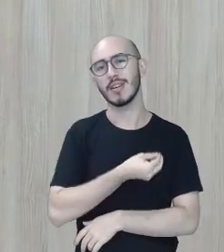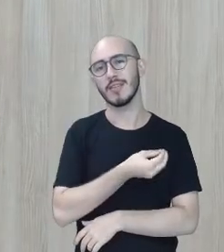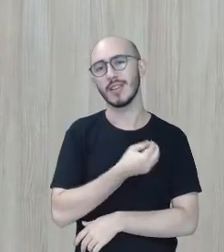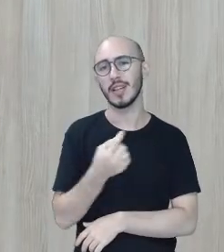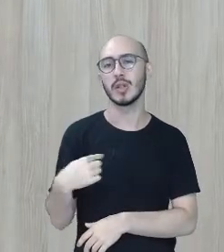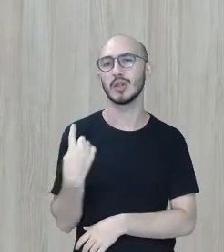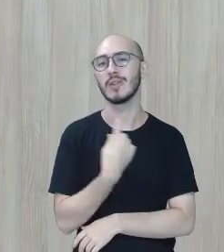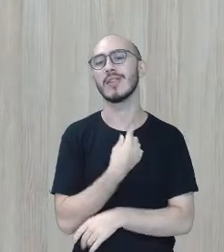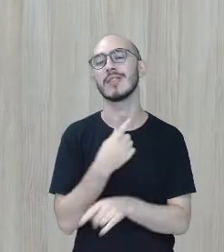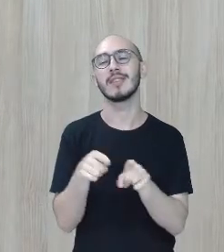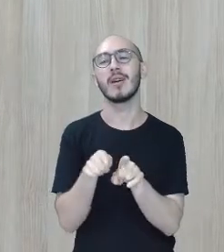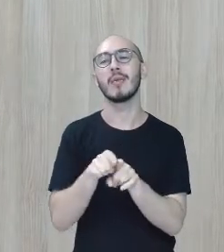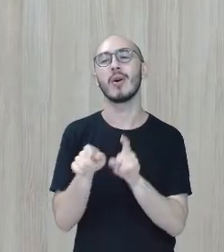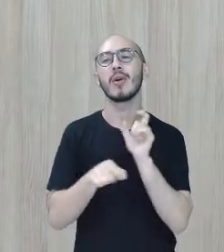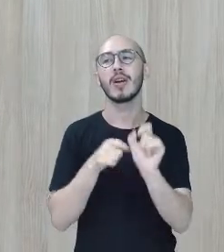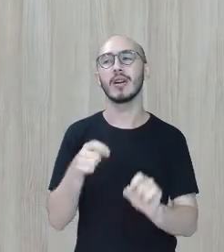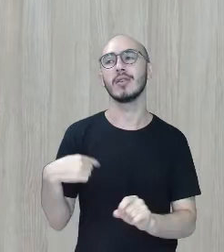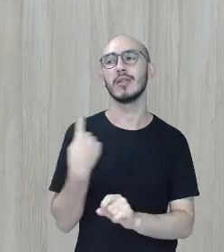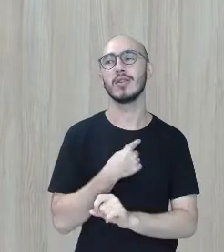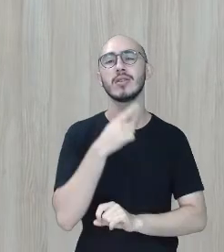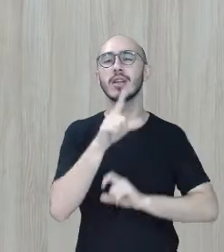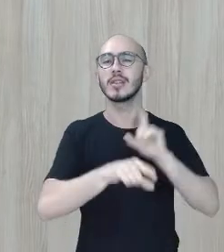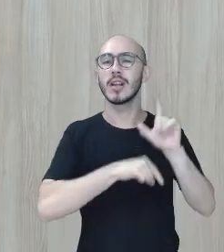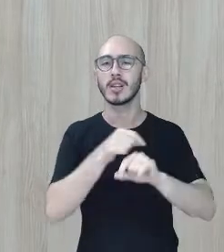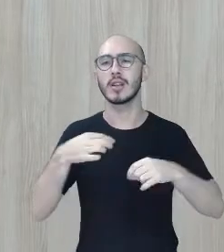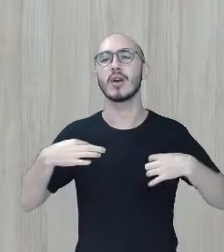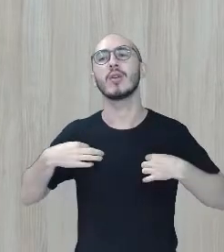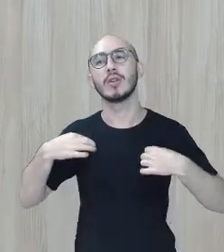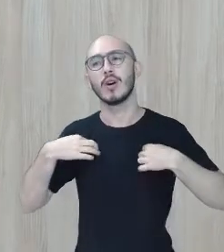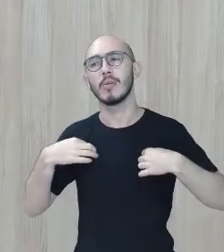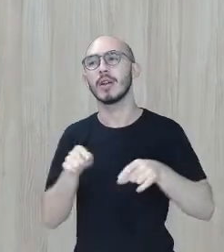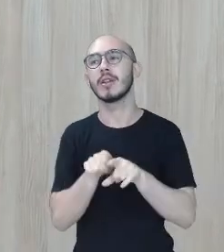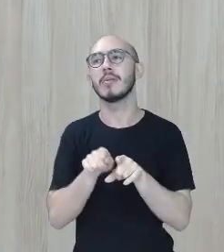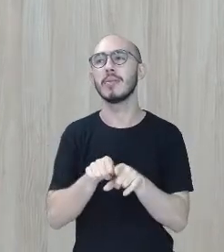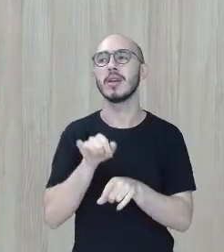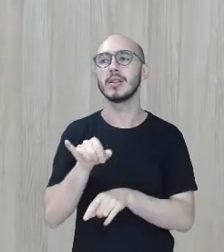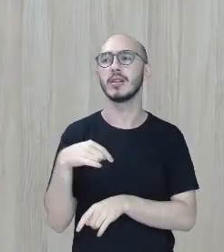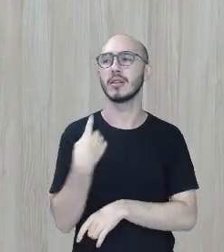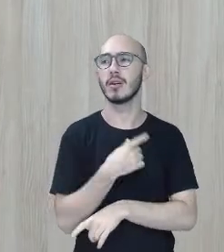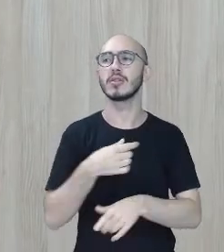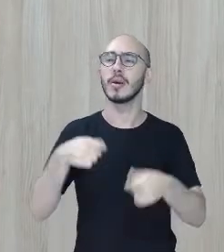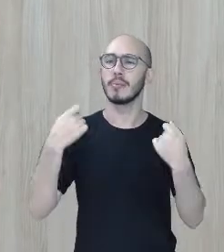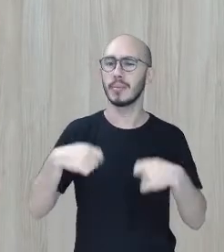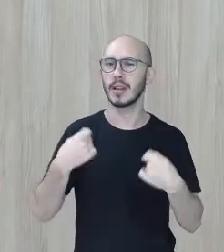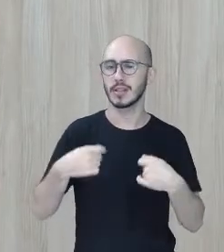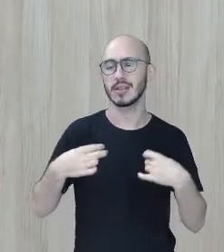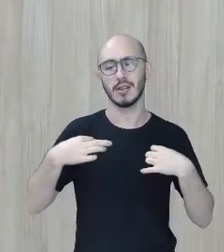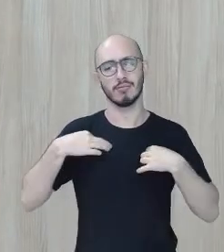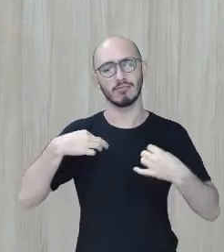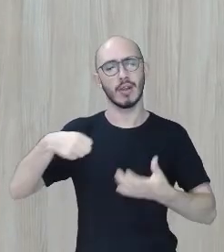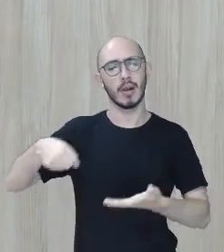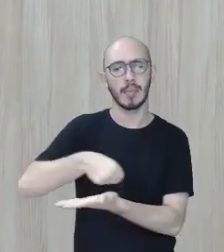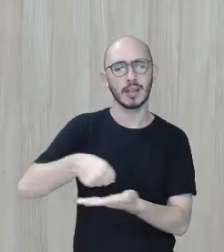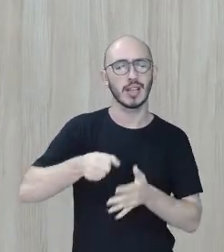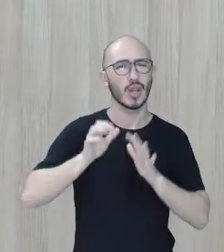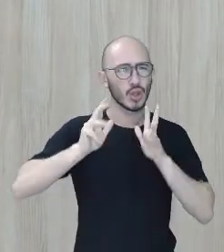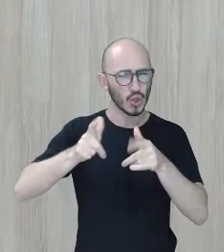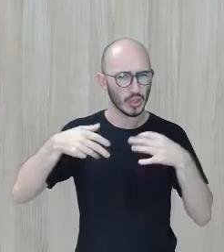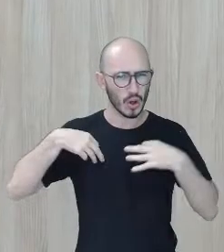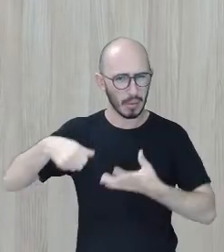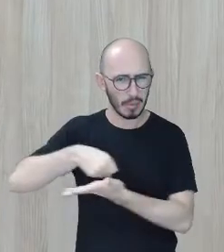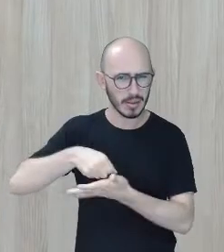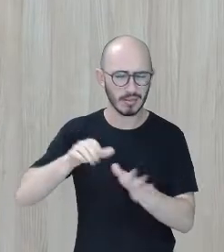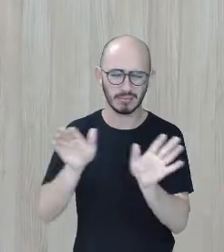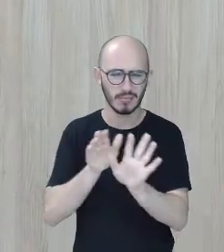vida. E devemos também fazer uma seleção das roupas realmente que precisam ser passadas, né? Se nós fizermos uma